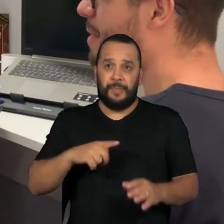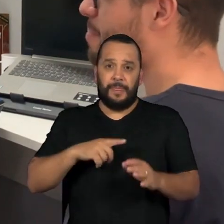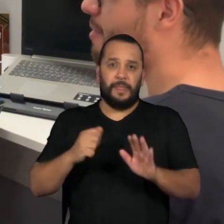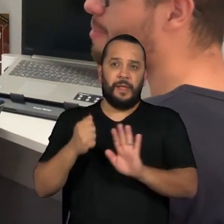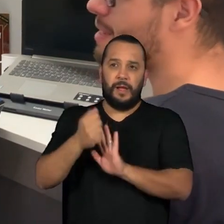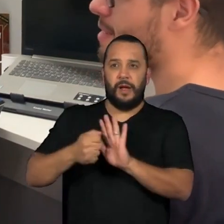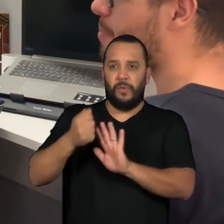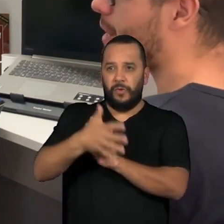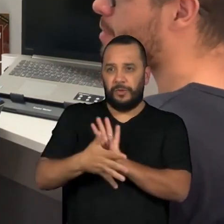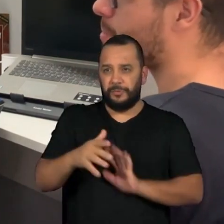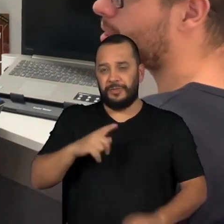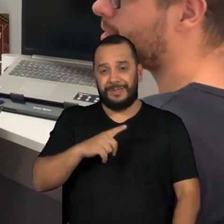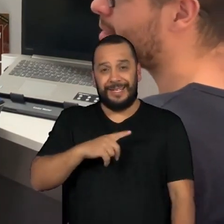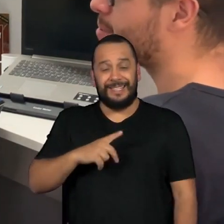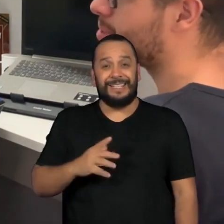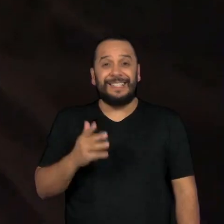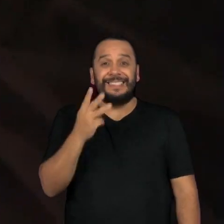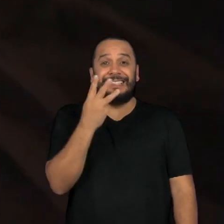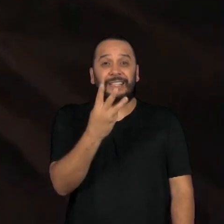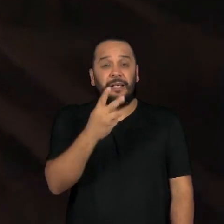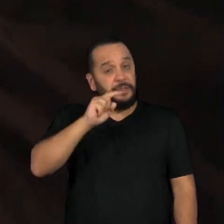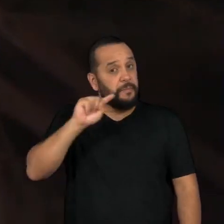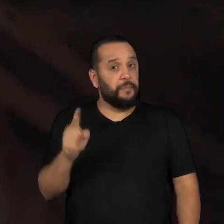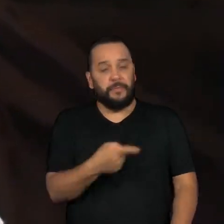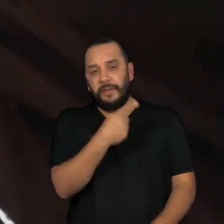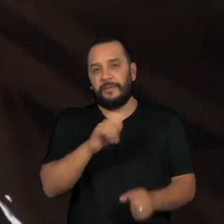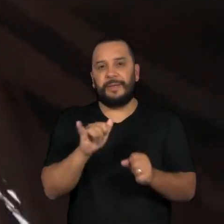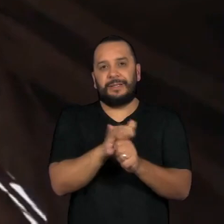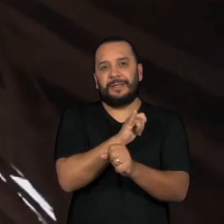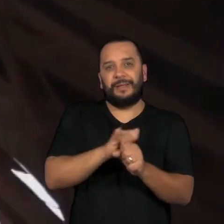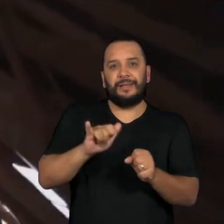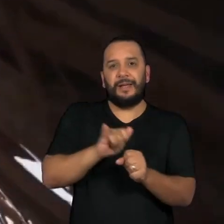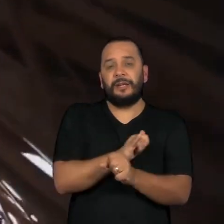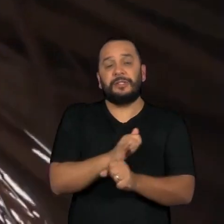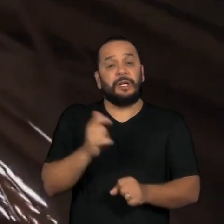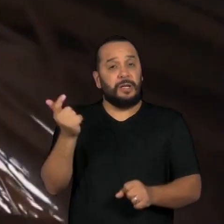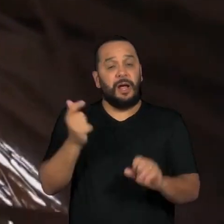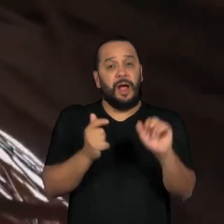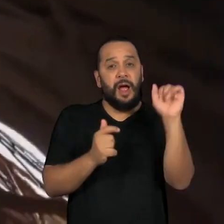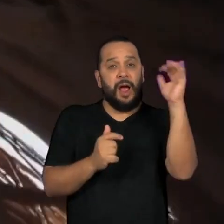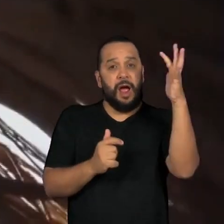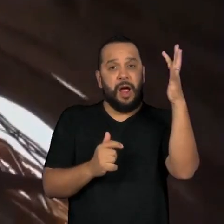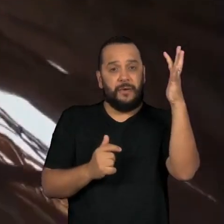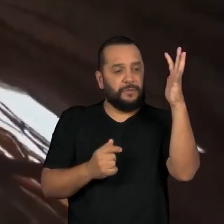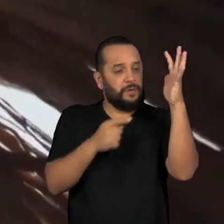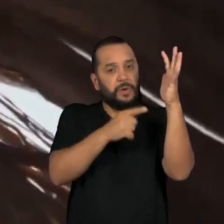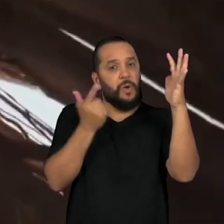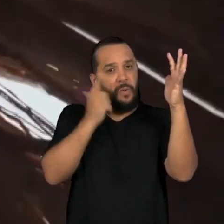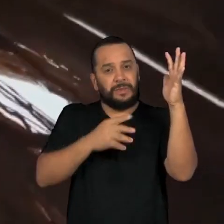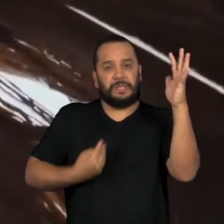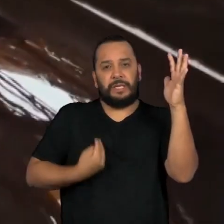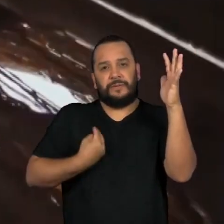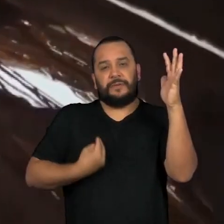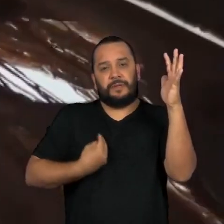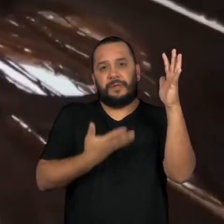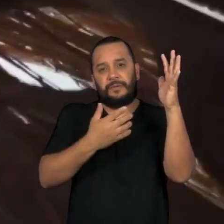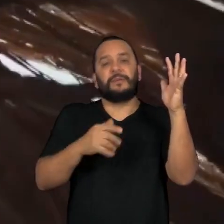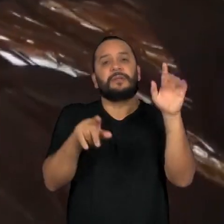3.000 estratégias de sobrevivência usadas pelas árvores para calcular as taxas de